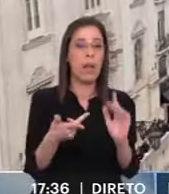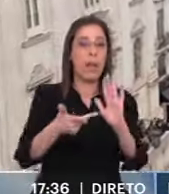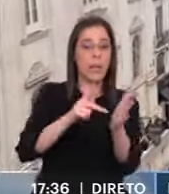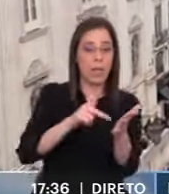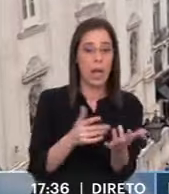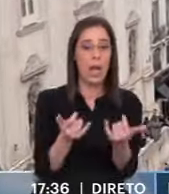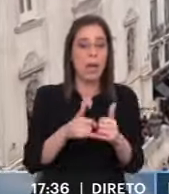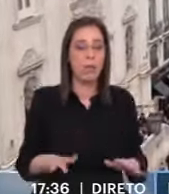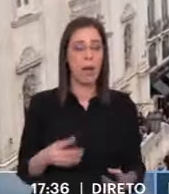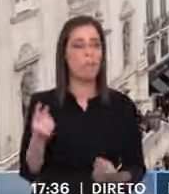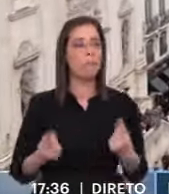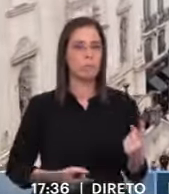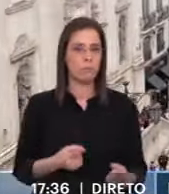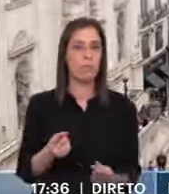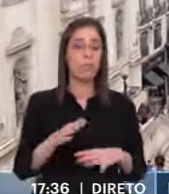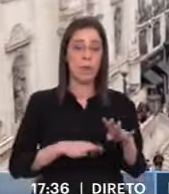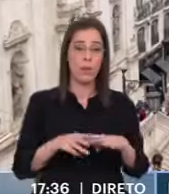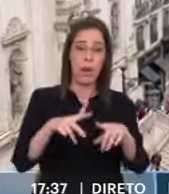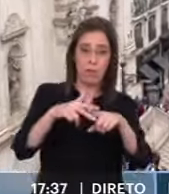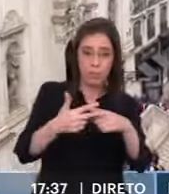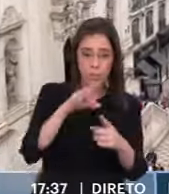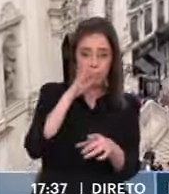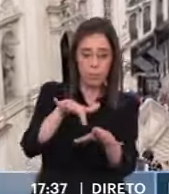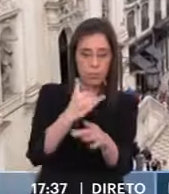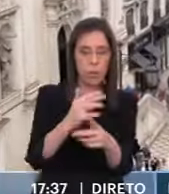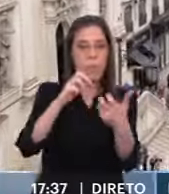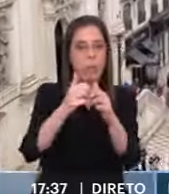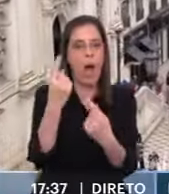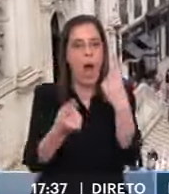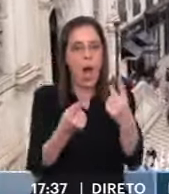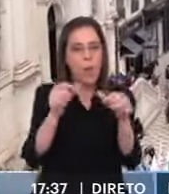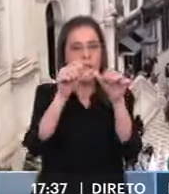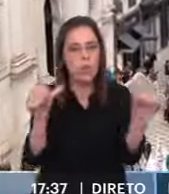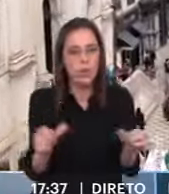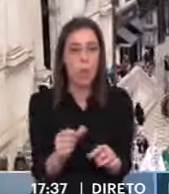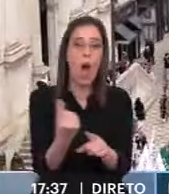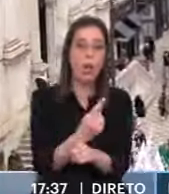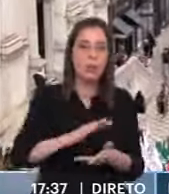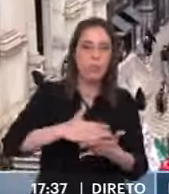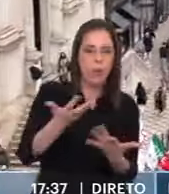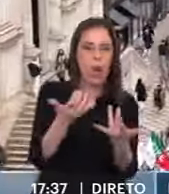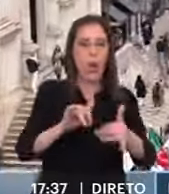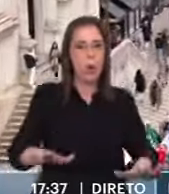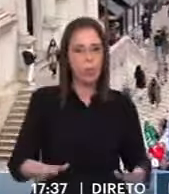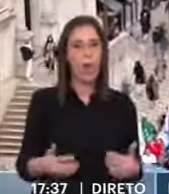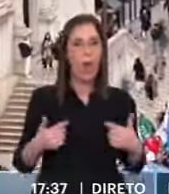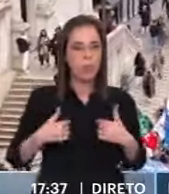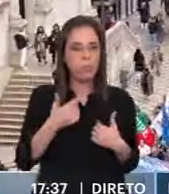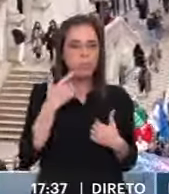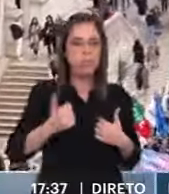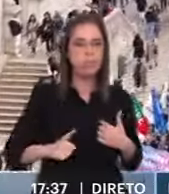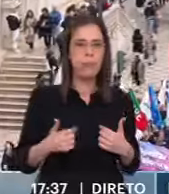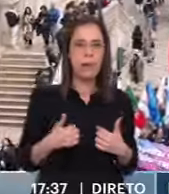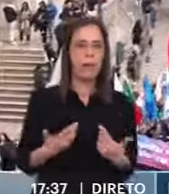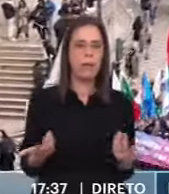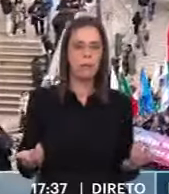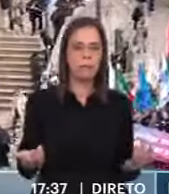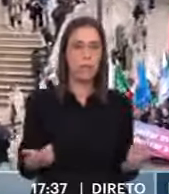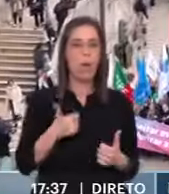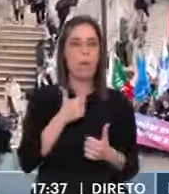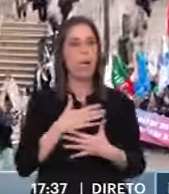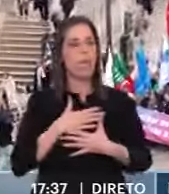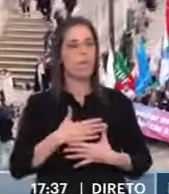de informática, alguém que faça a reparação desses aparelhos, e nós não podemos estar a viver, de facto, pela